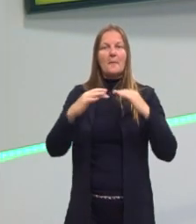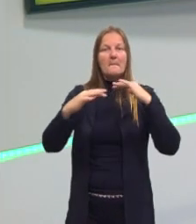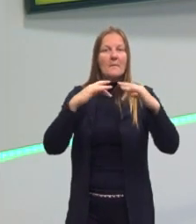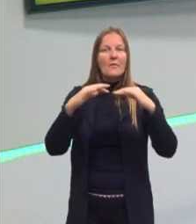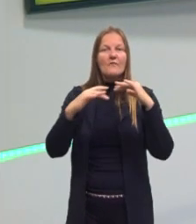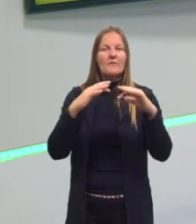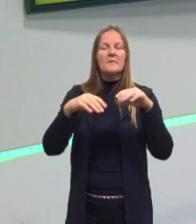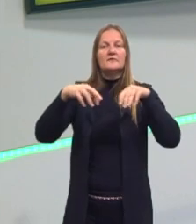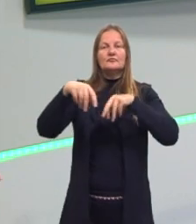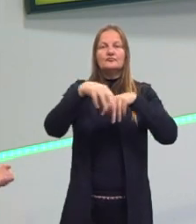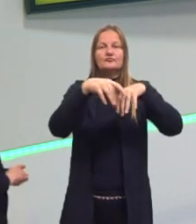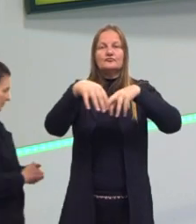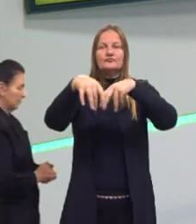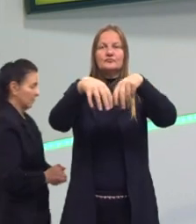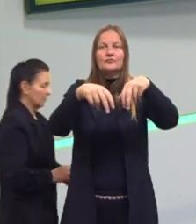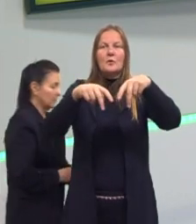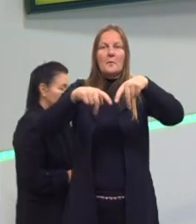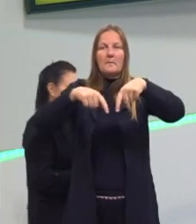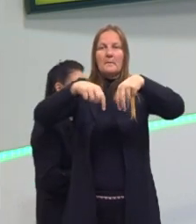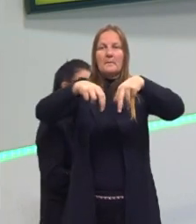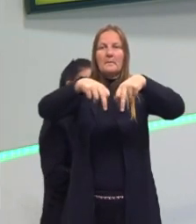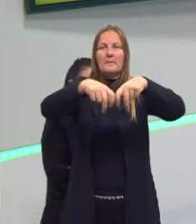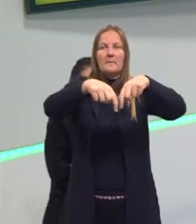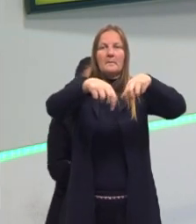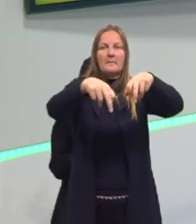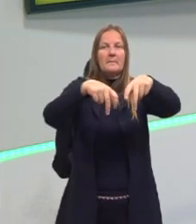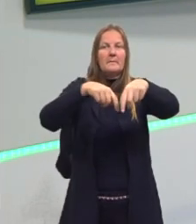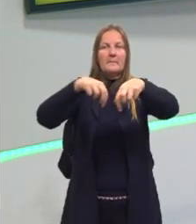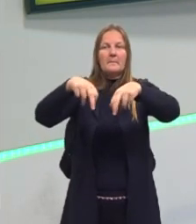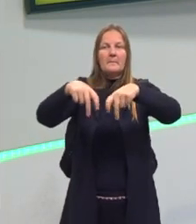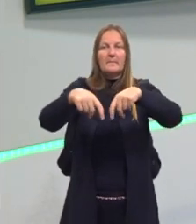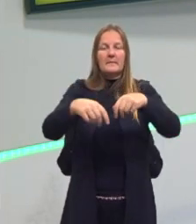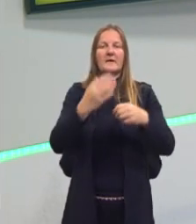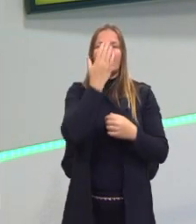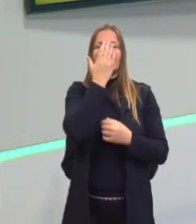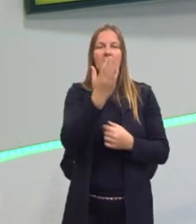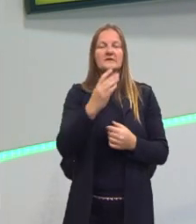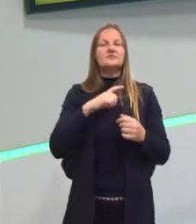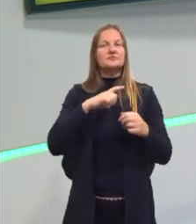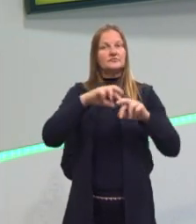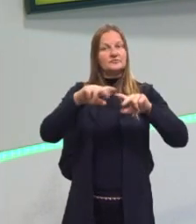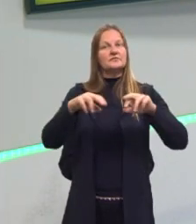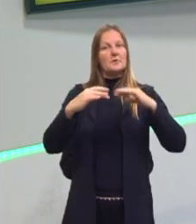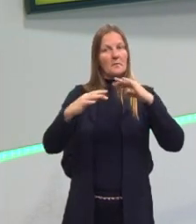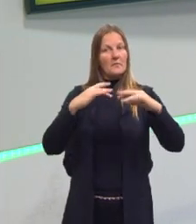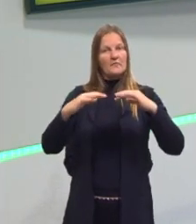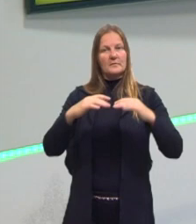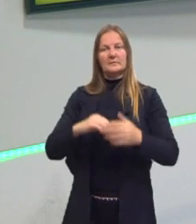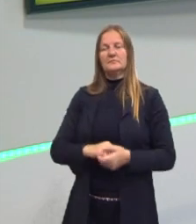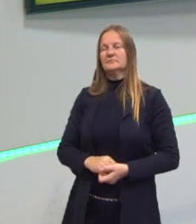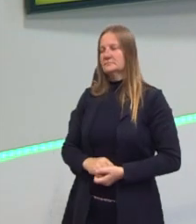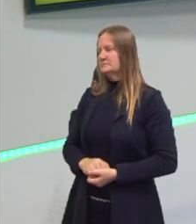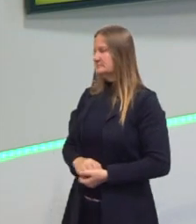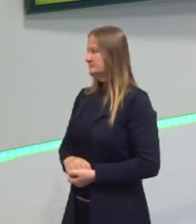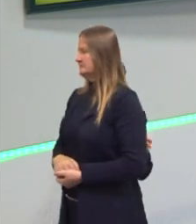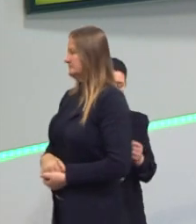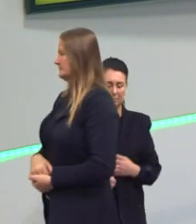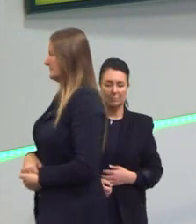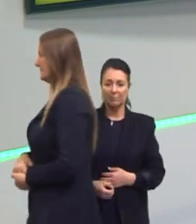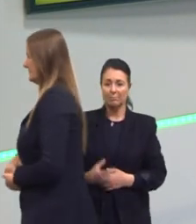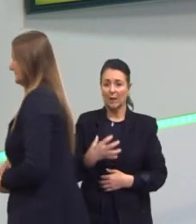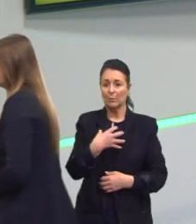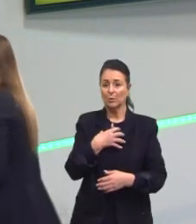movimentos inclusive os pés né do Capitão e do tenente ali à frente estão em movimento em sentido de